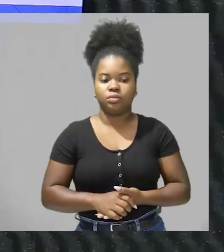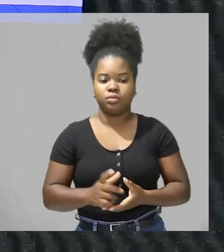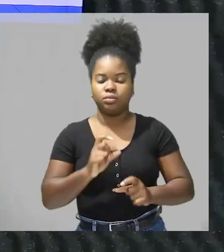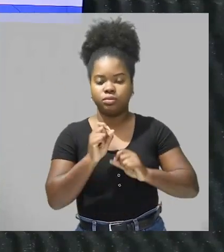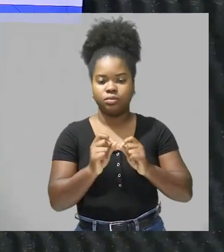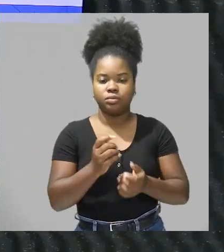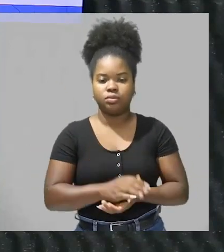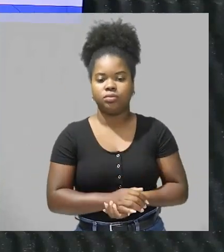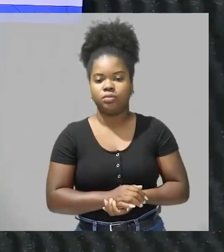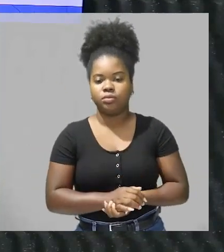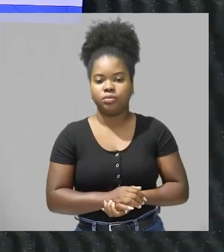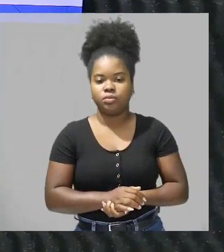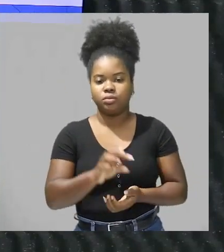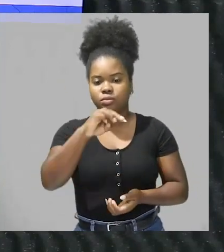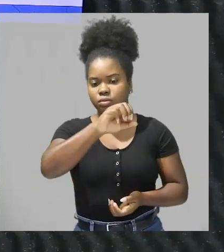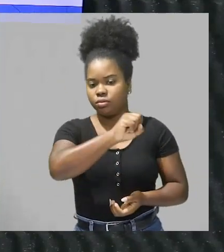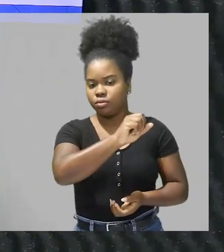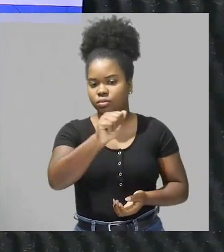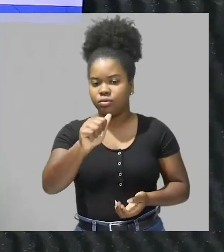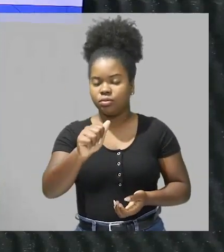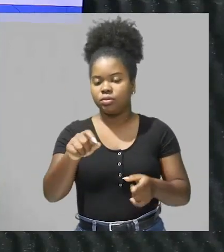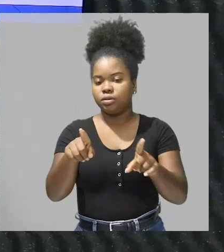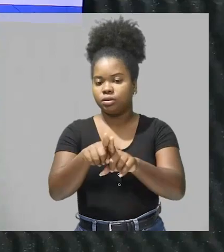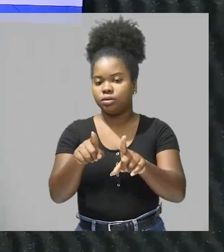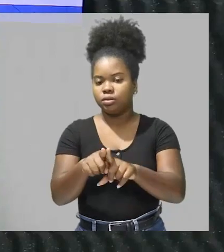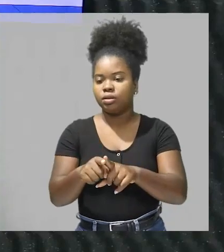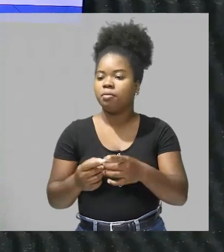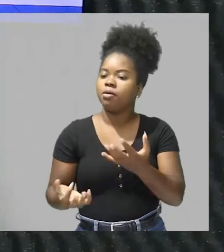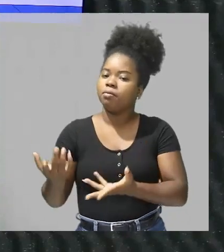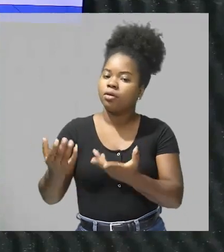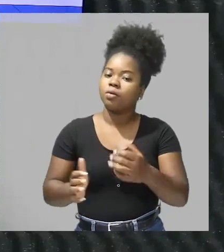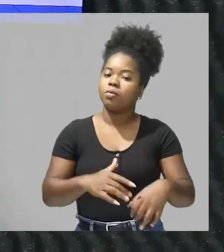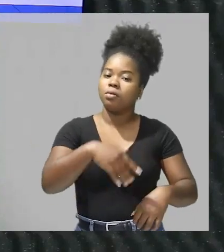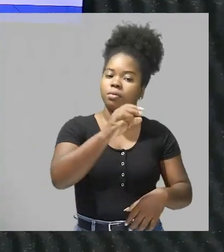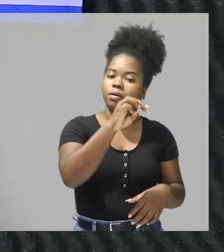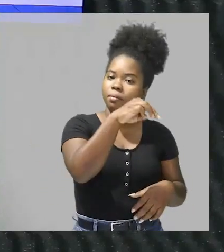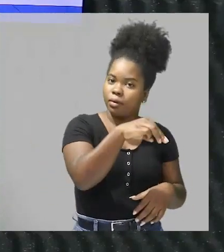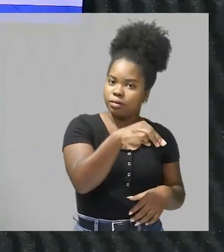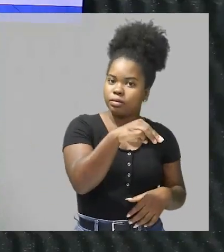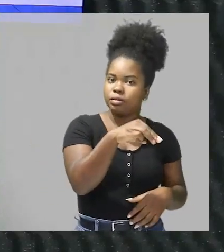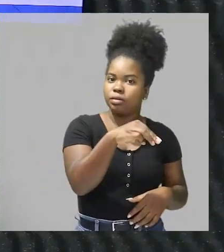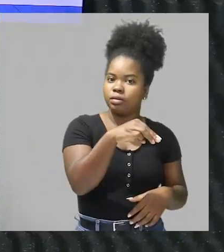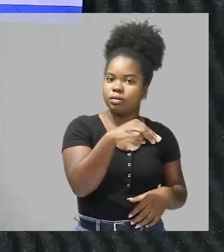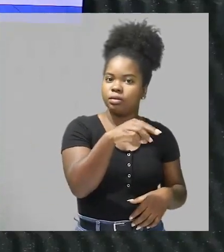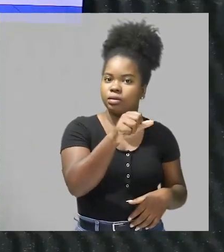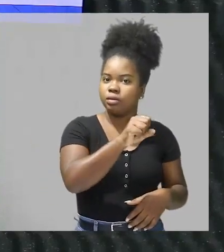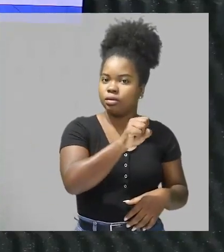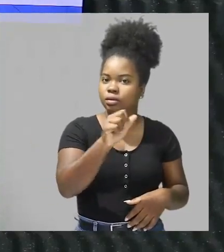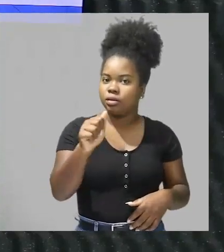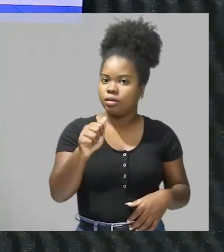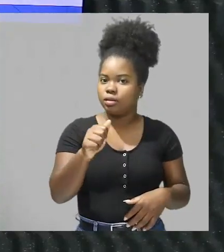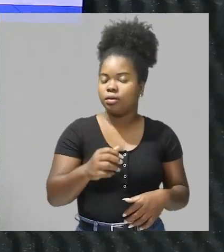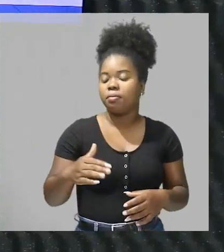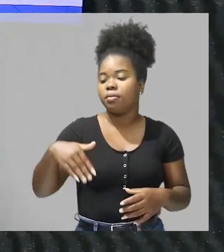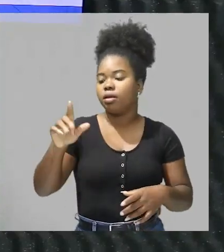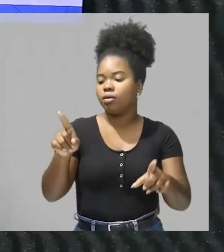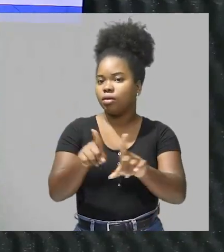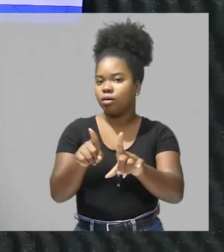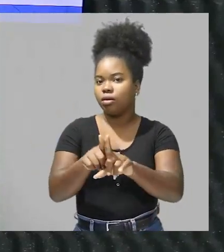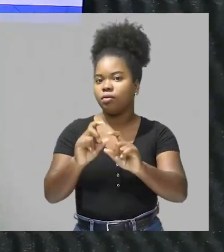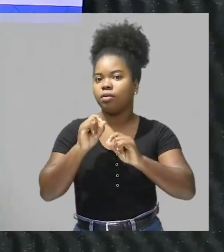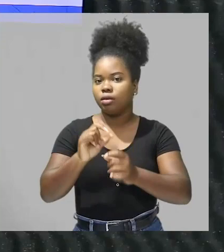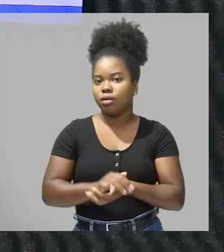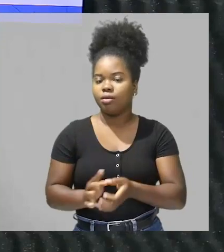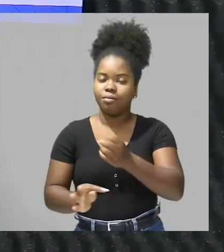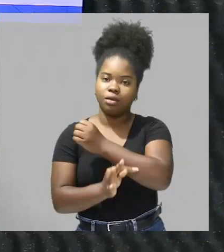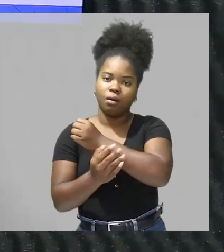do aumento da massa aumento do ponto de ebulição quanto maior a massa do elemento maior será a sua